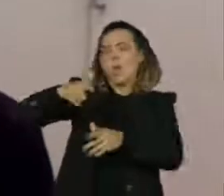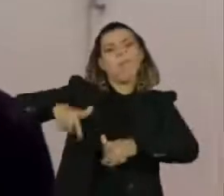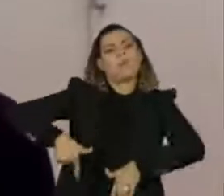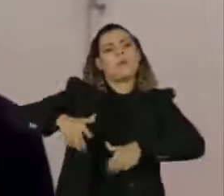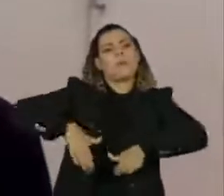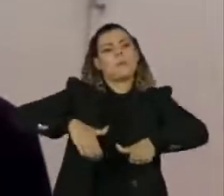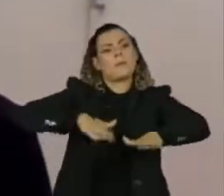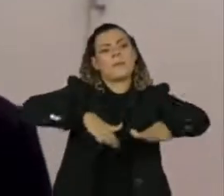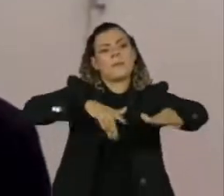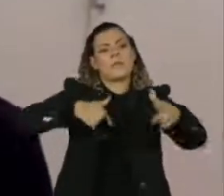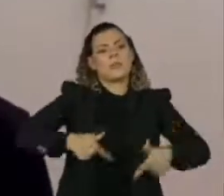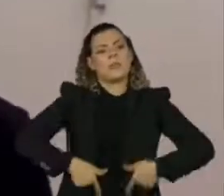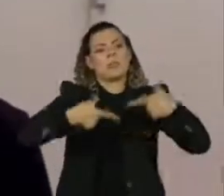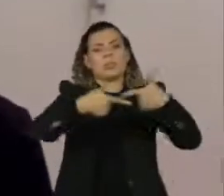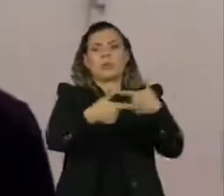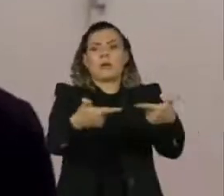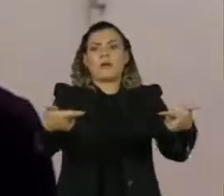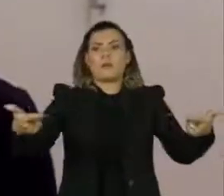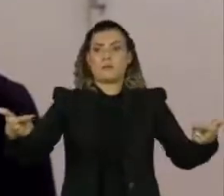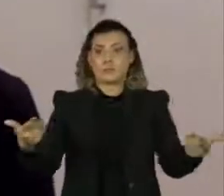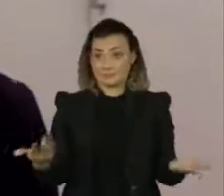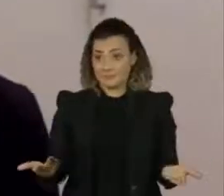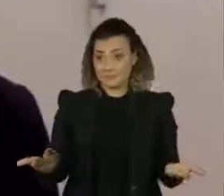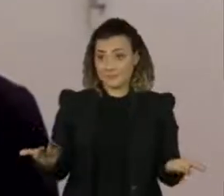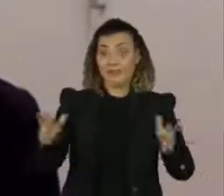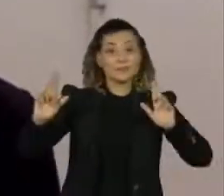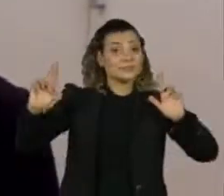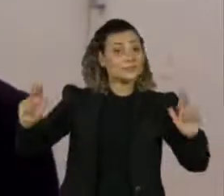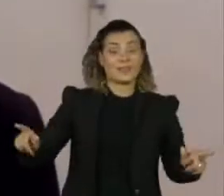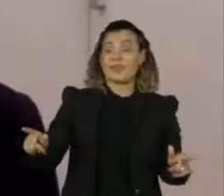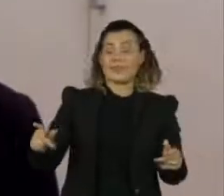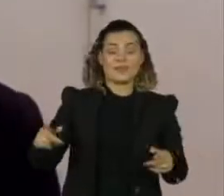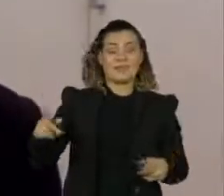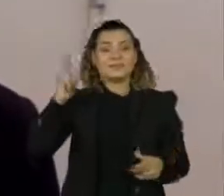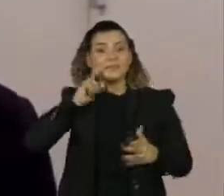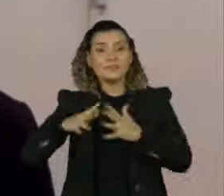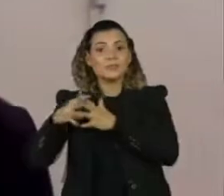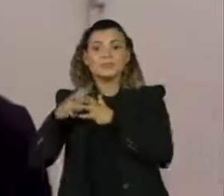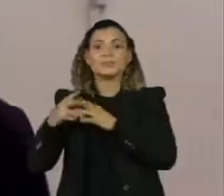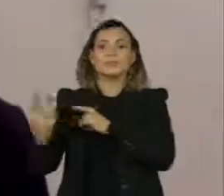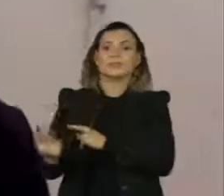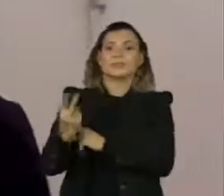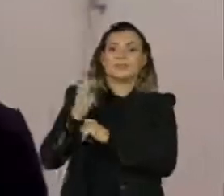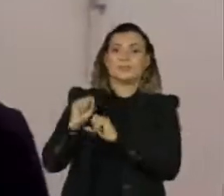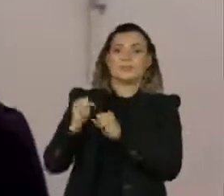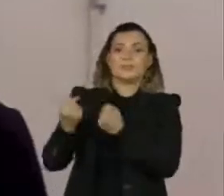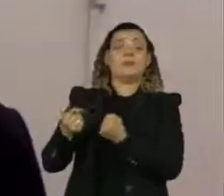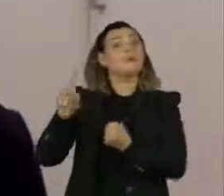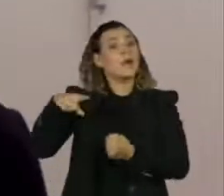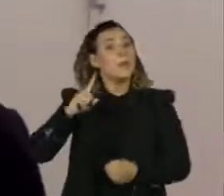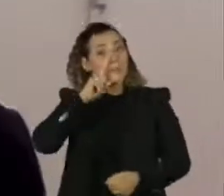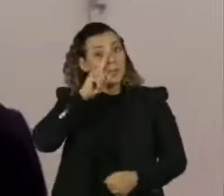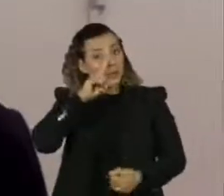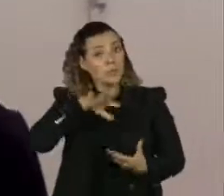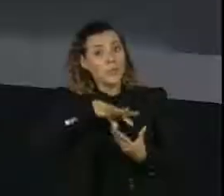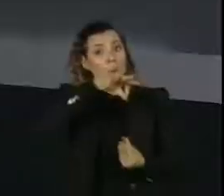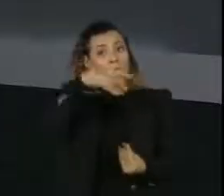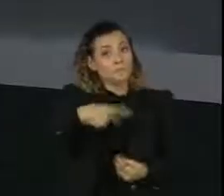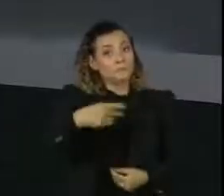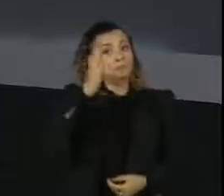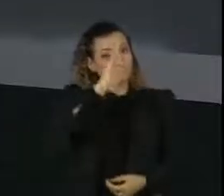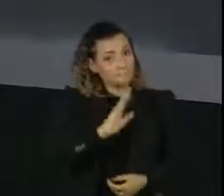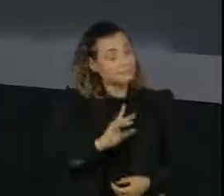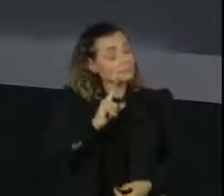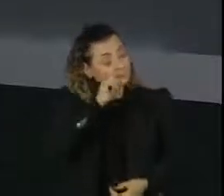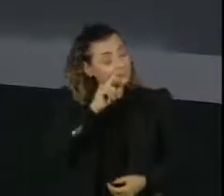importar essa ideia de liberdade americana de defesa do cidadão contra o Estado coloca em risco a própria democracia no nosso país. Qual